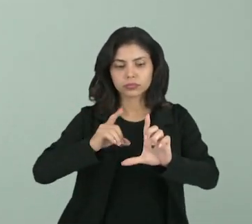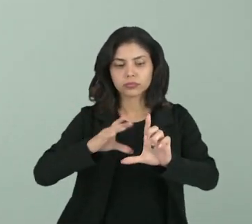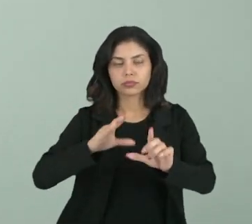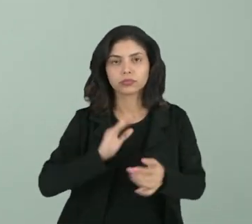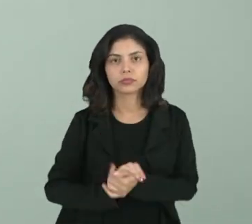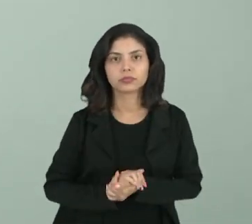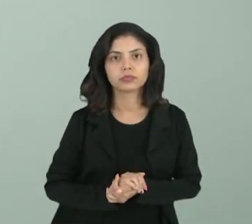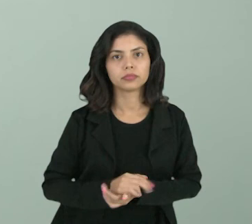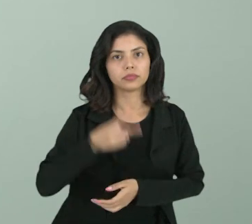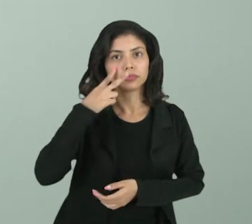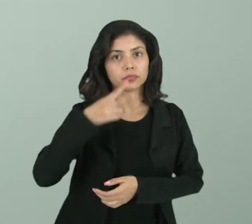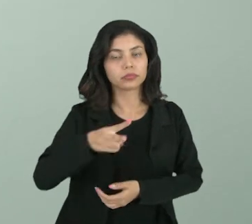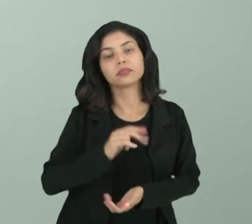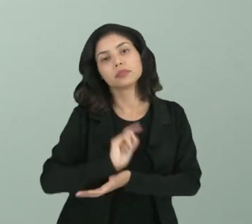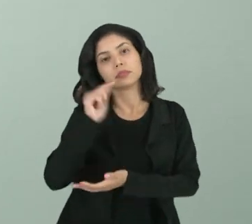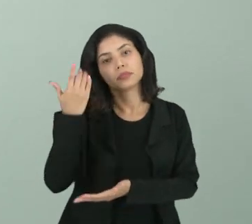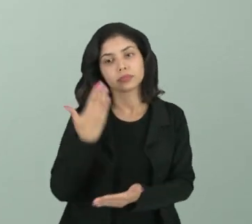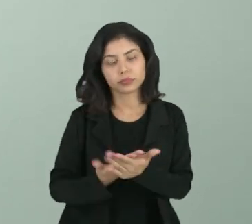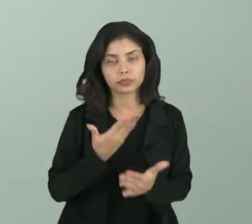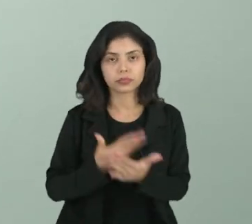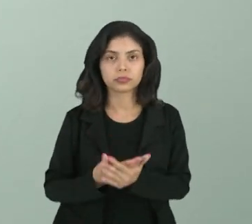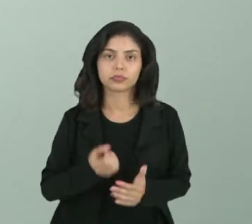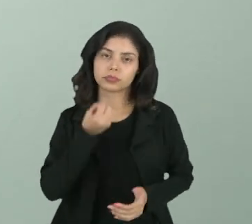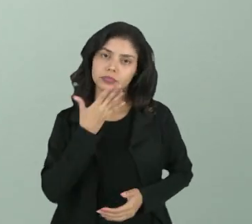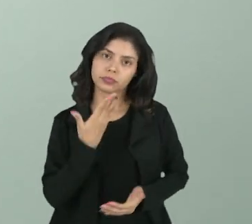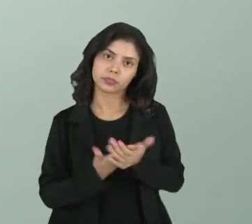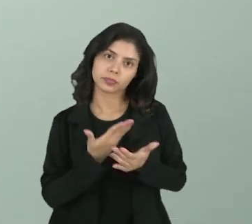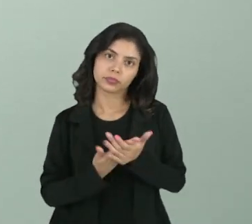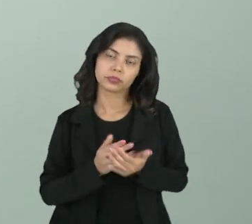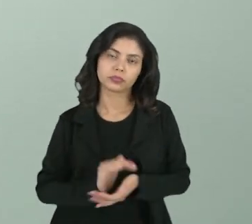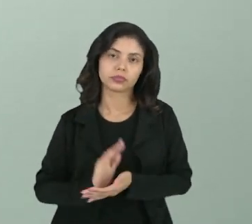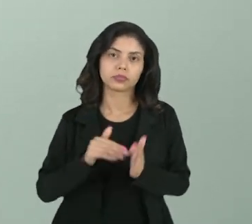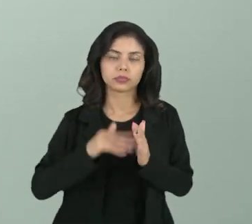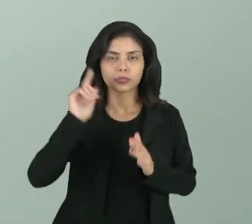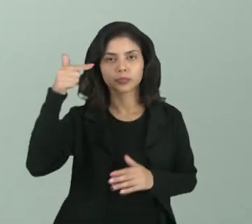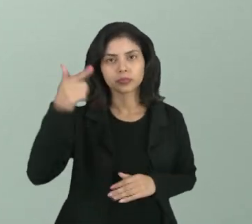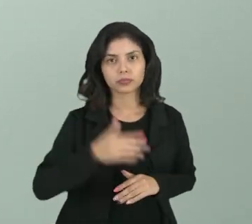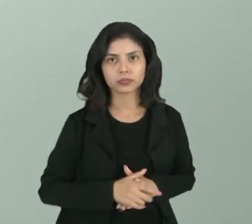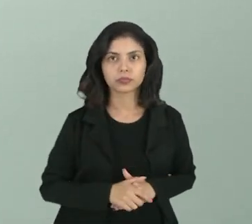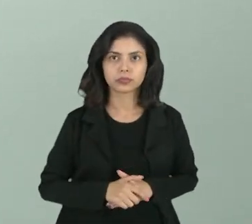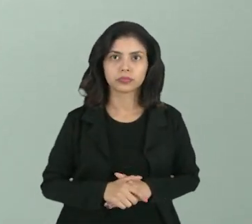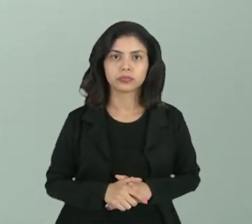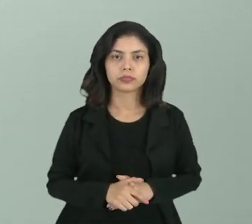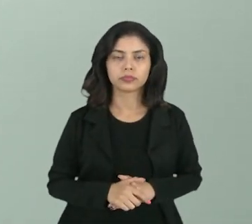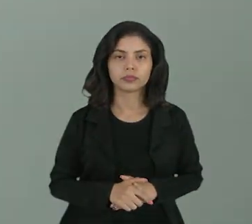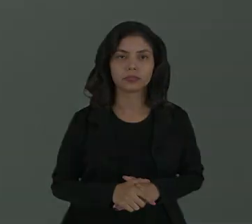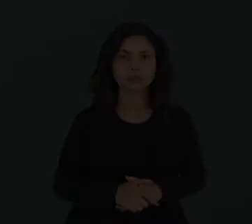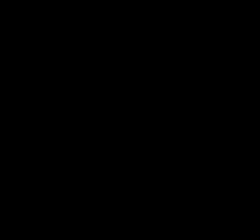plataforma Eduque para rever essa e outras aulas. Bons estudos e até a próxima!